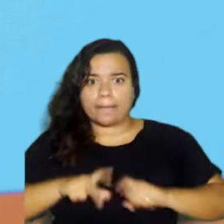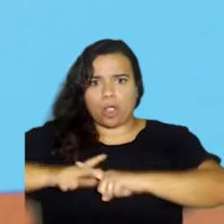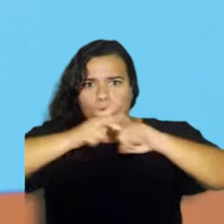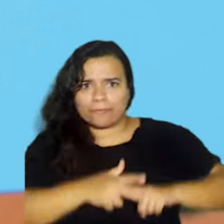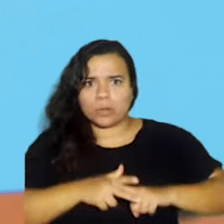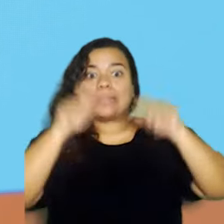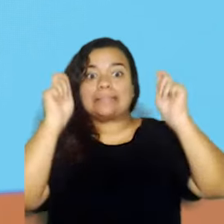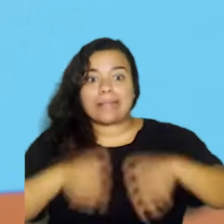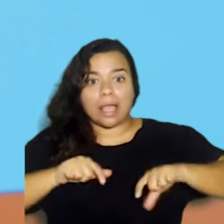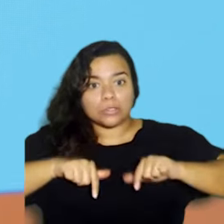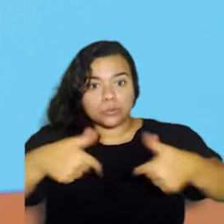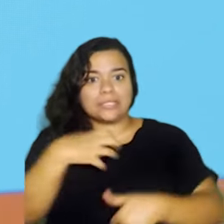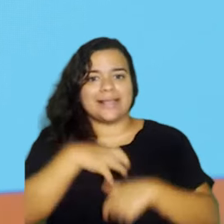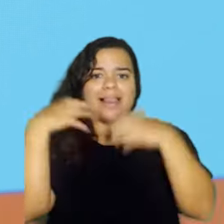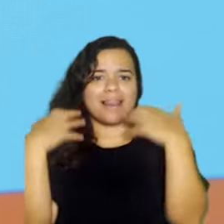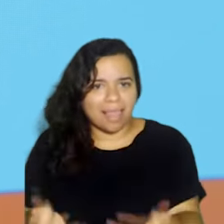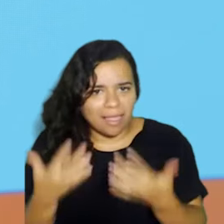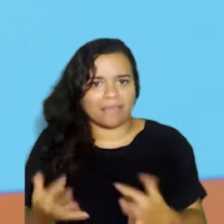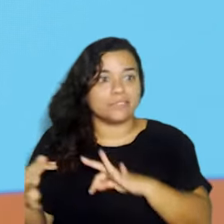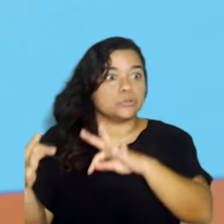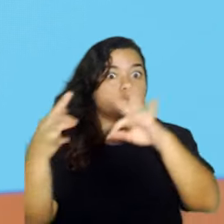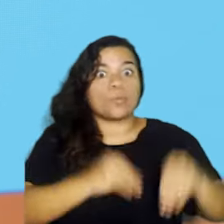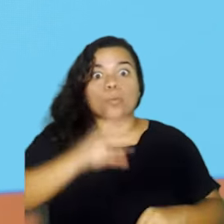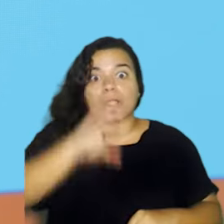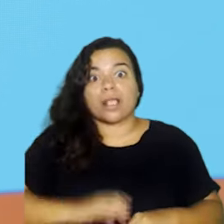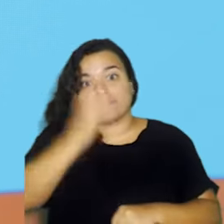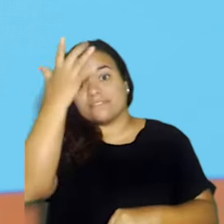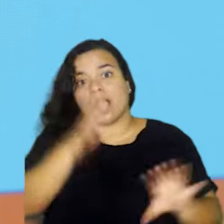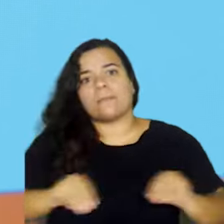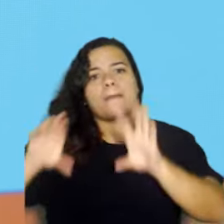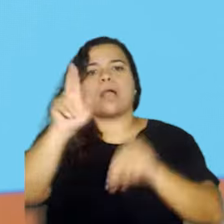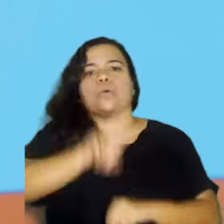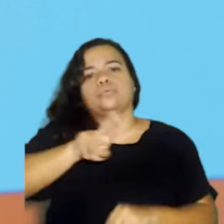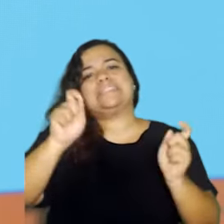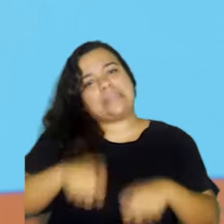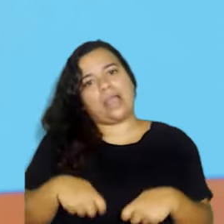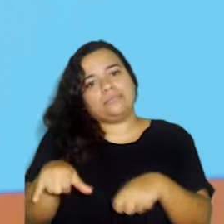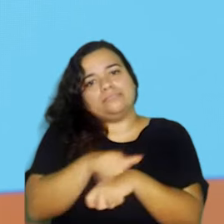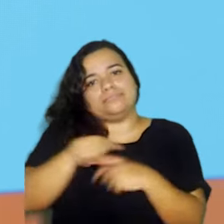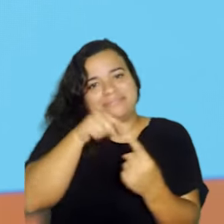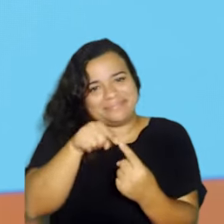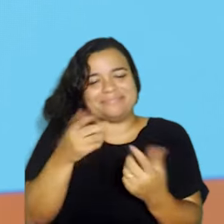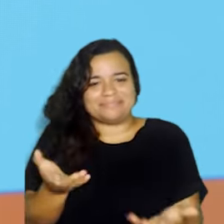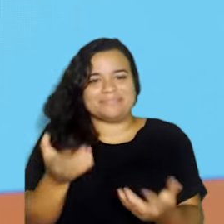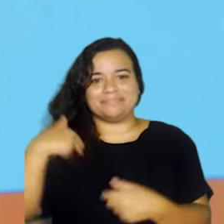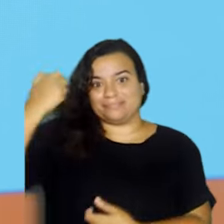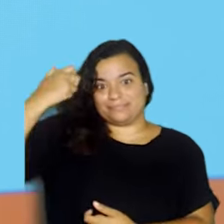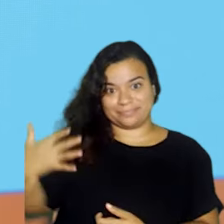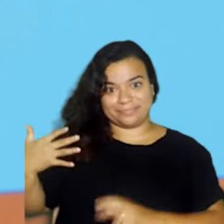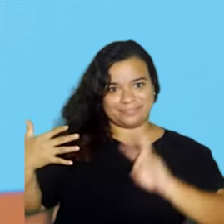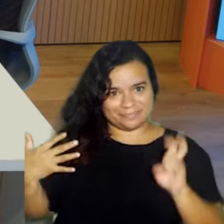configurado consiga atuar de forma mais leve para todos os clientes né bom eu acho que a minha